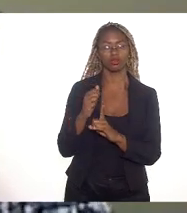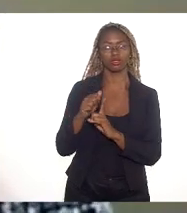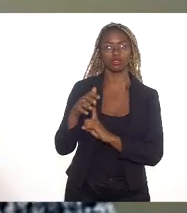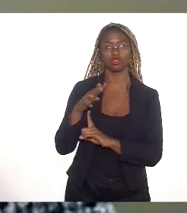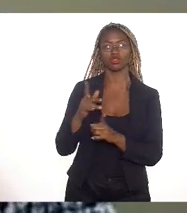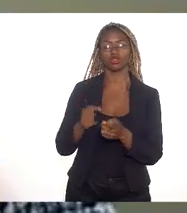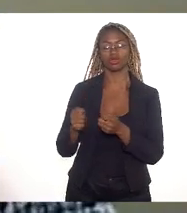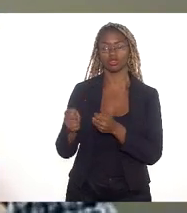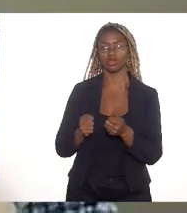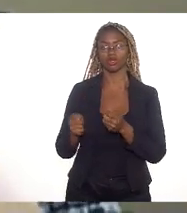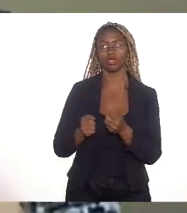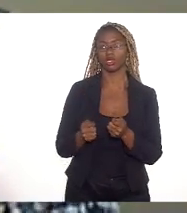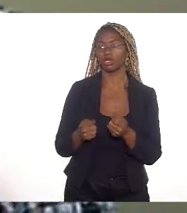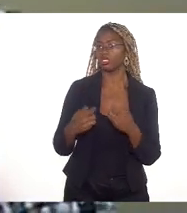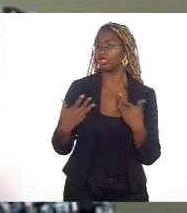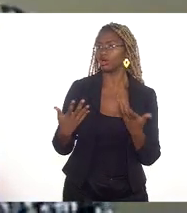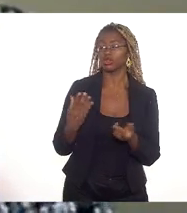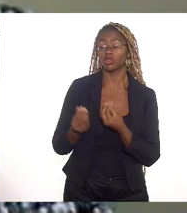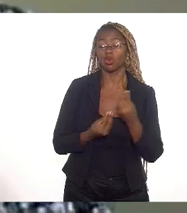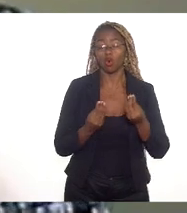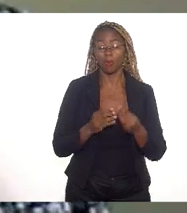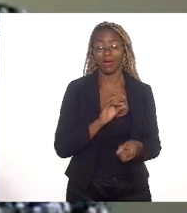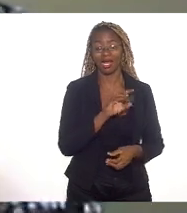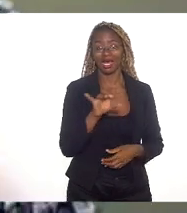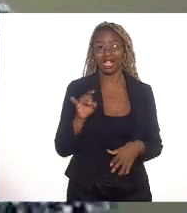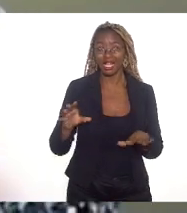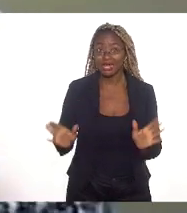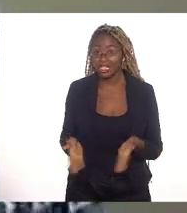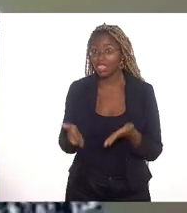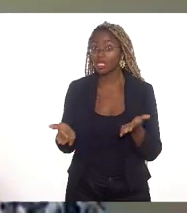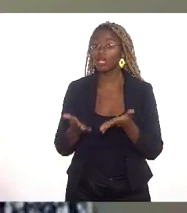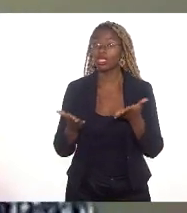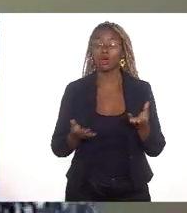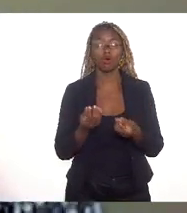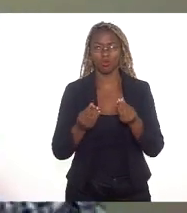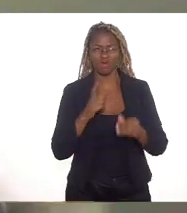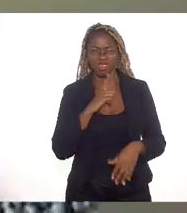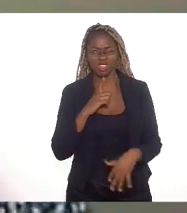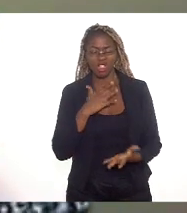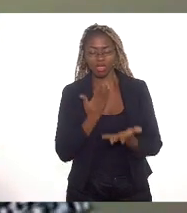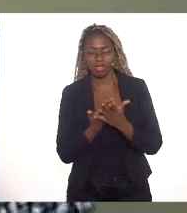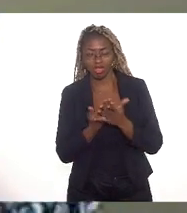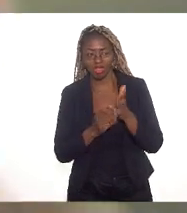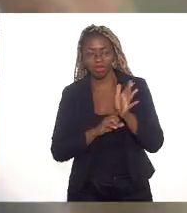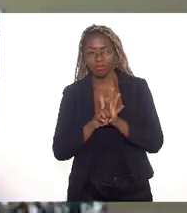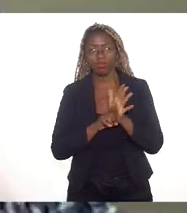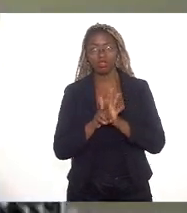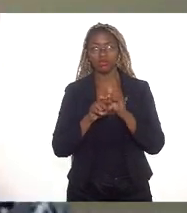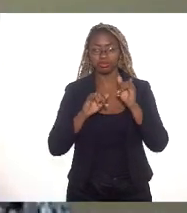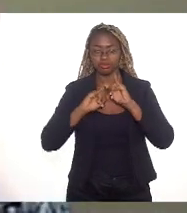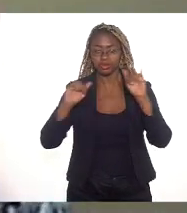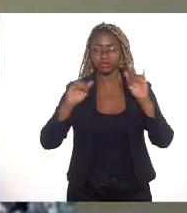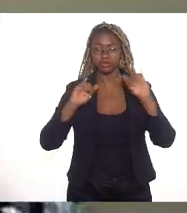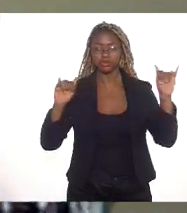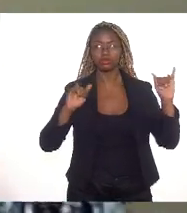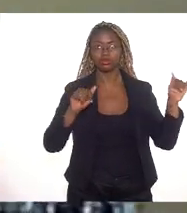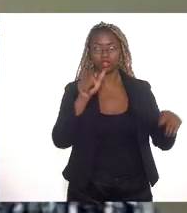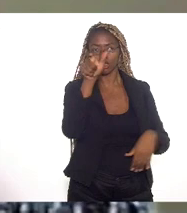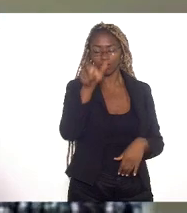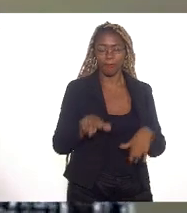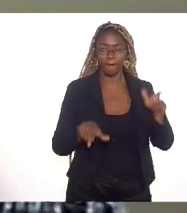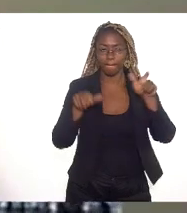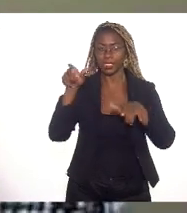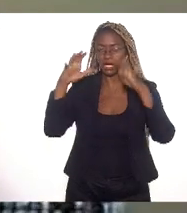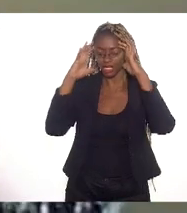cada incentivo, se esse incentivo, se há um estudo desse divulgado para o cidadão